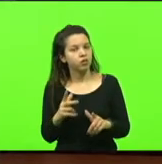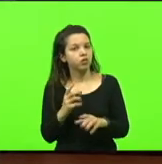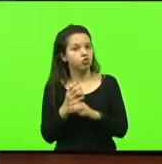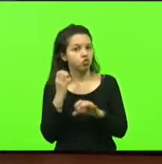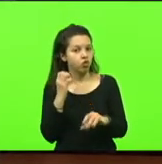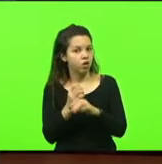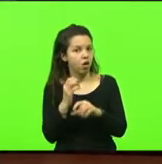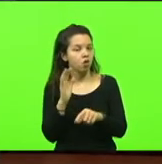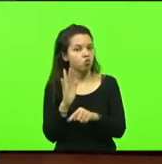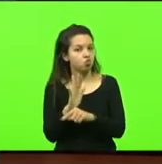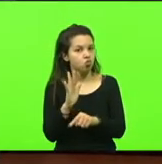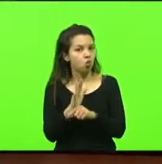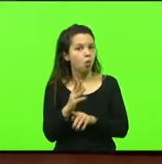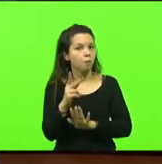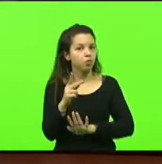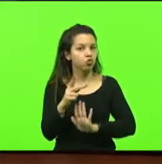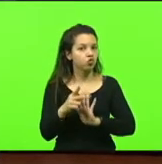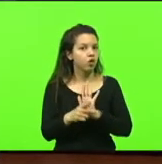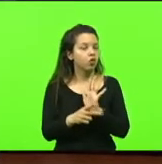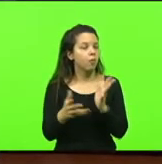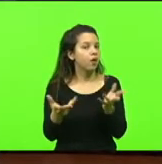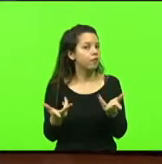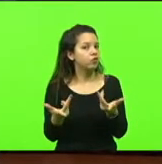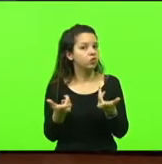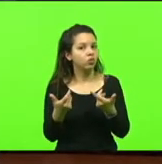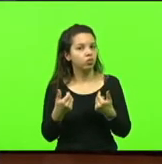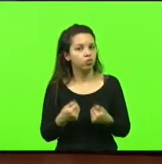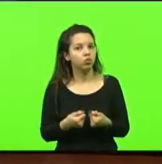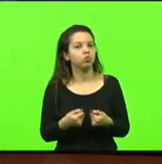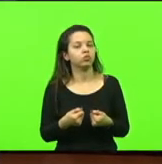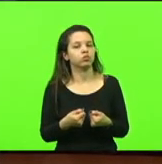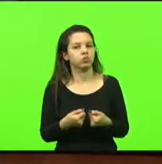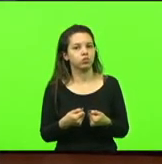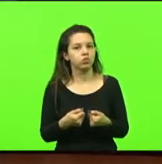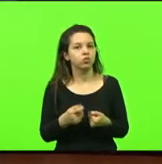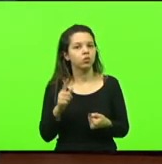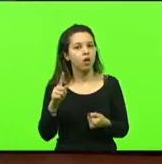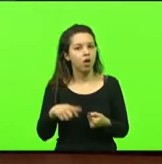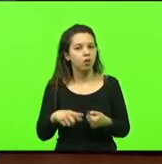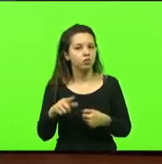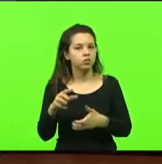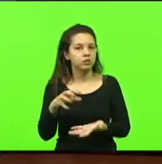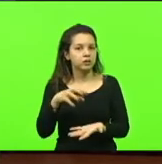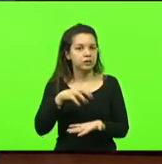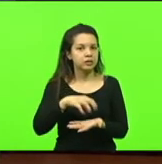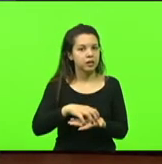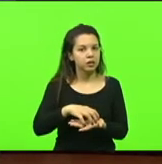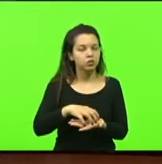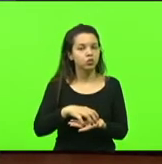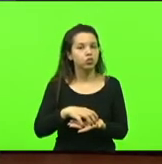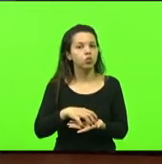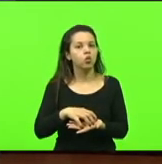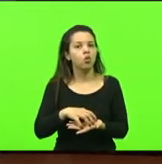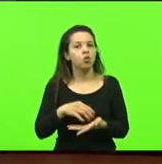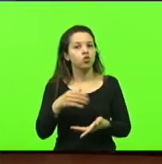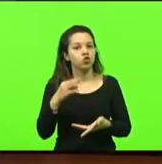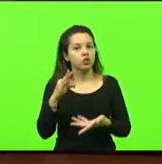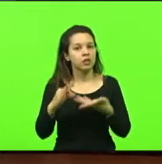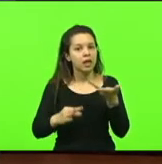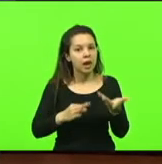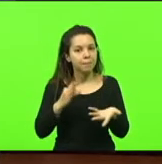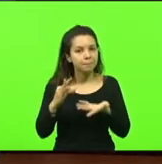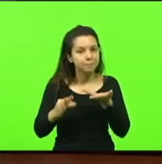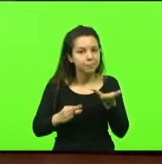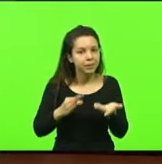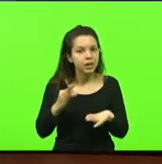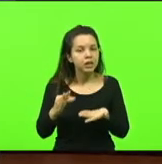num projeto maravilhoso, deputado Adrianinho, que é um centro de hidroterapia, no qual nós fizemos análise do